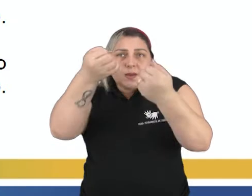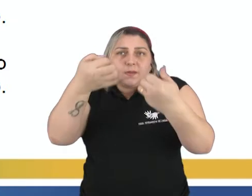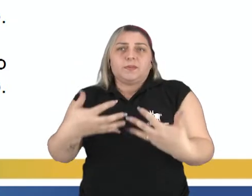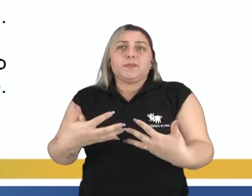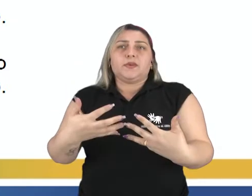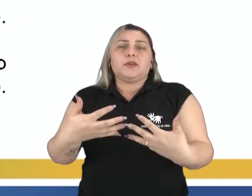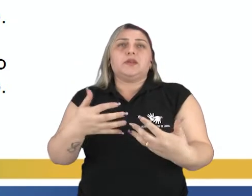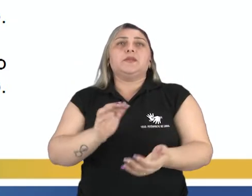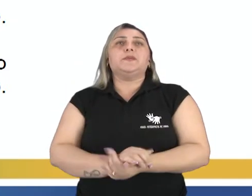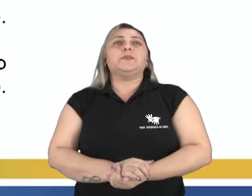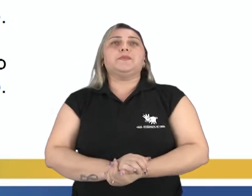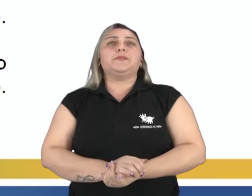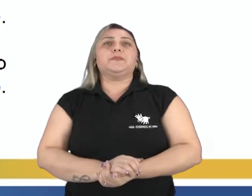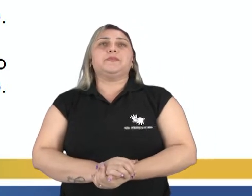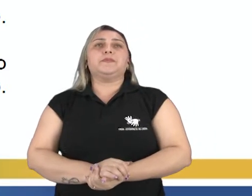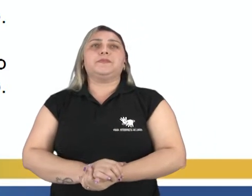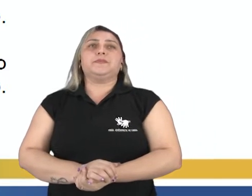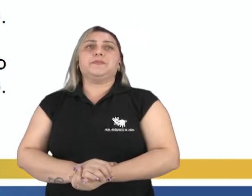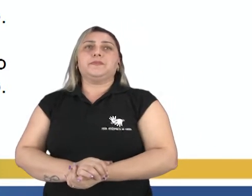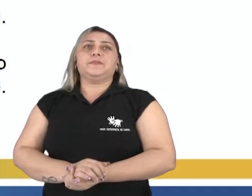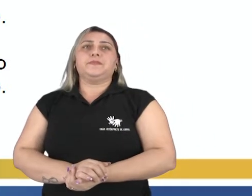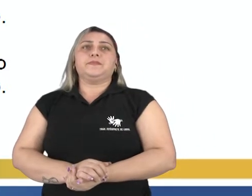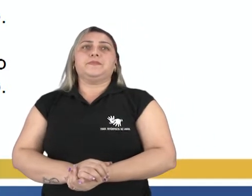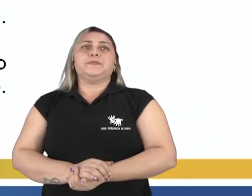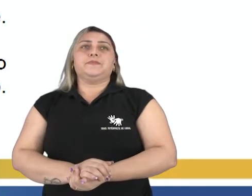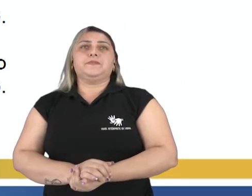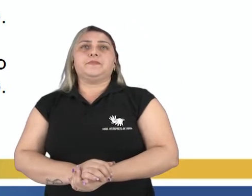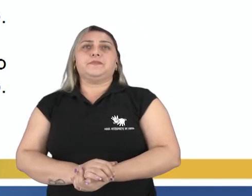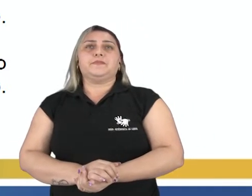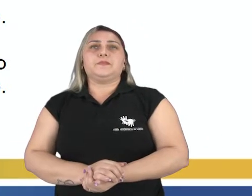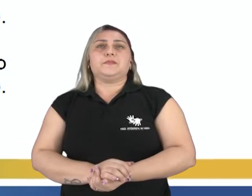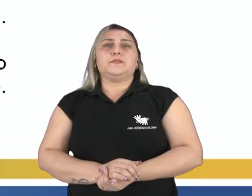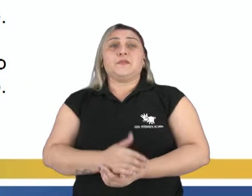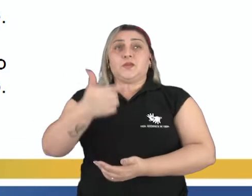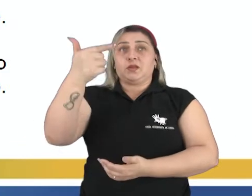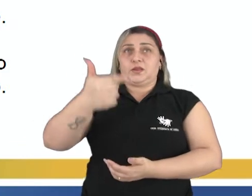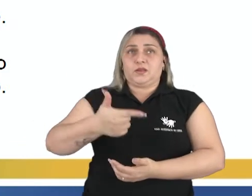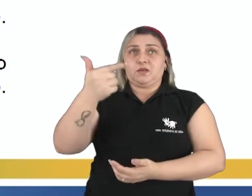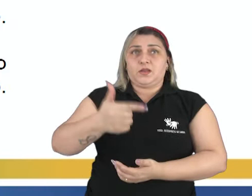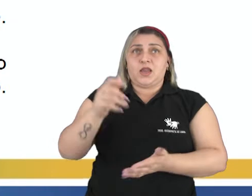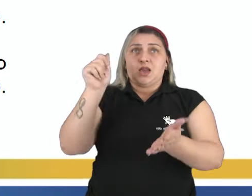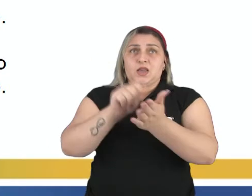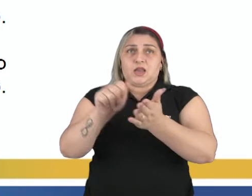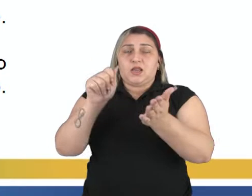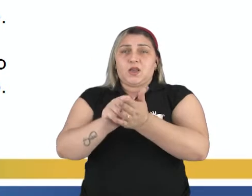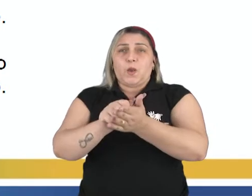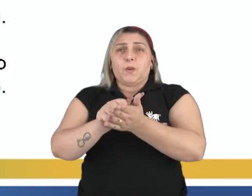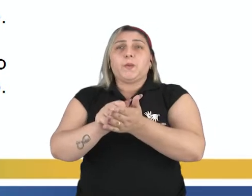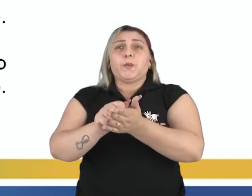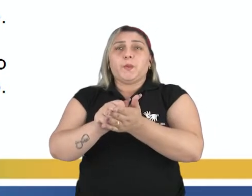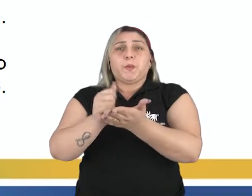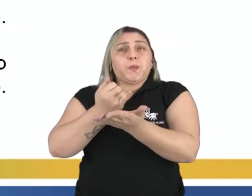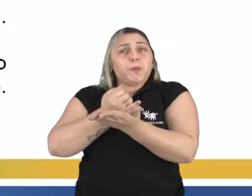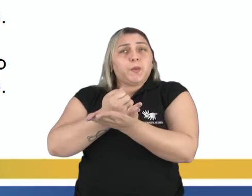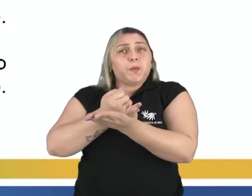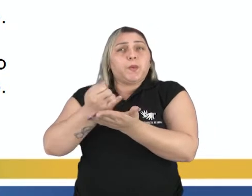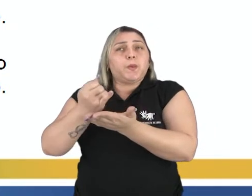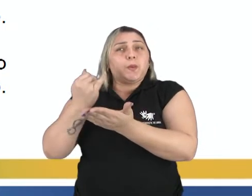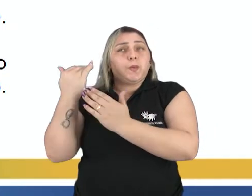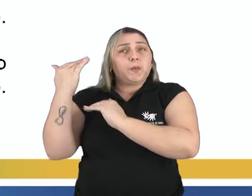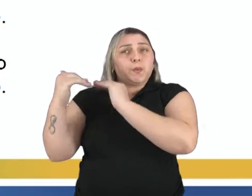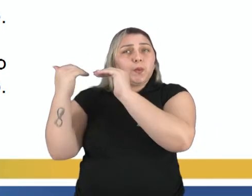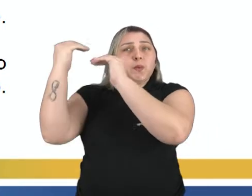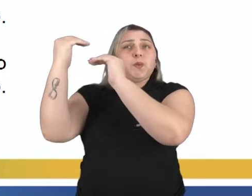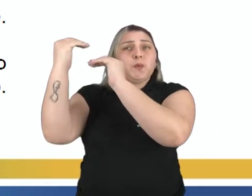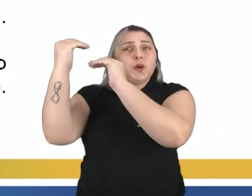contada na forma como ela está sendo contada ali tá o segundo passo escreveu desenvolvimento